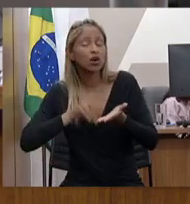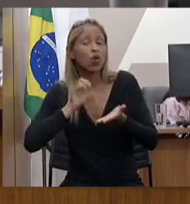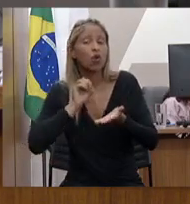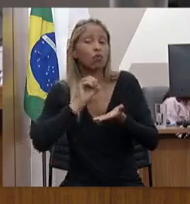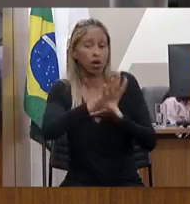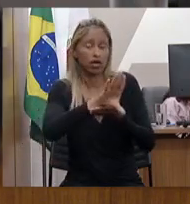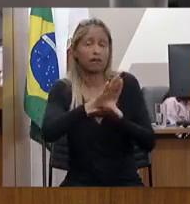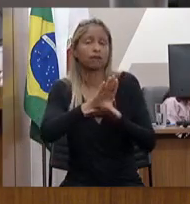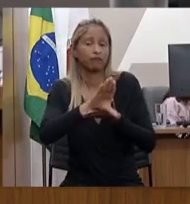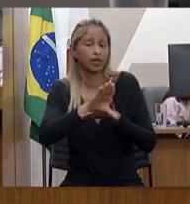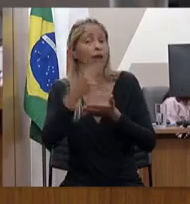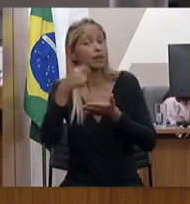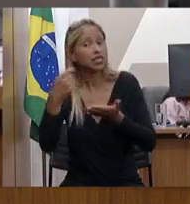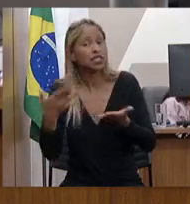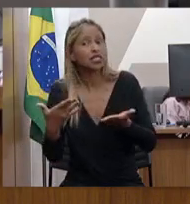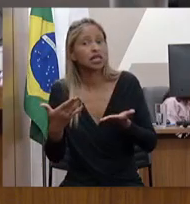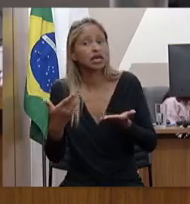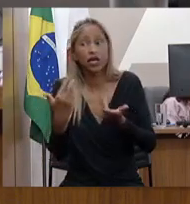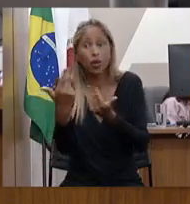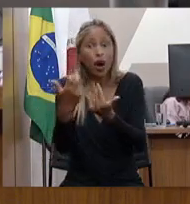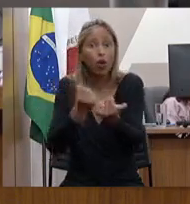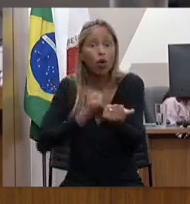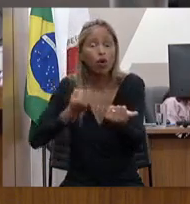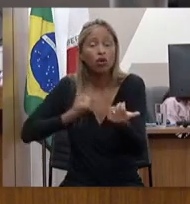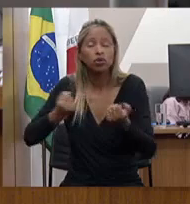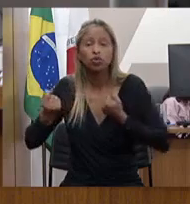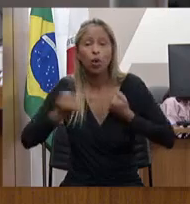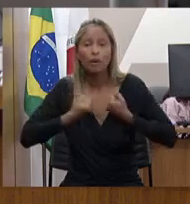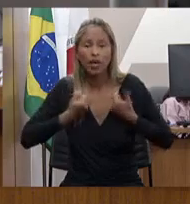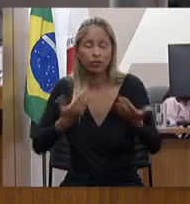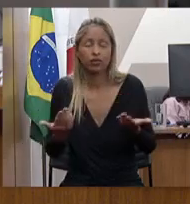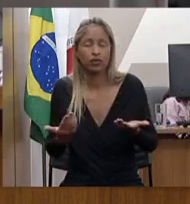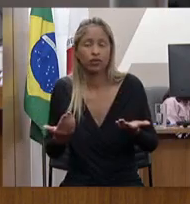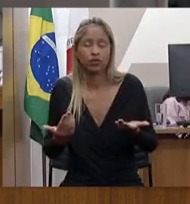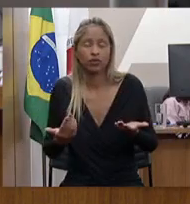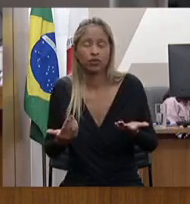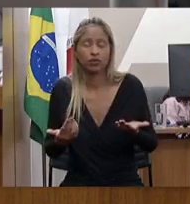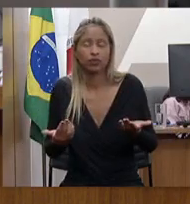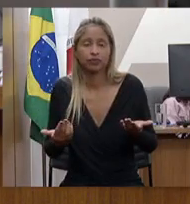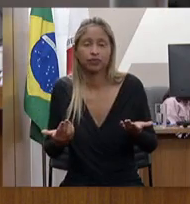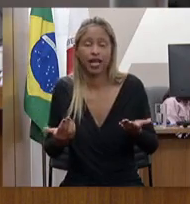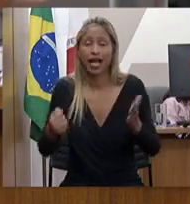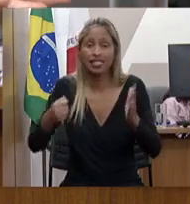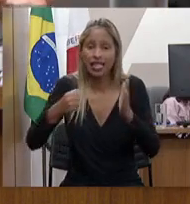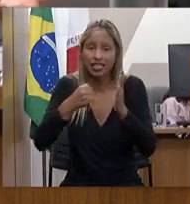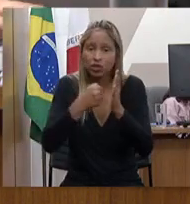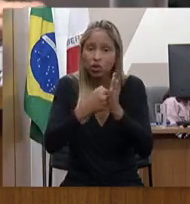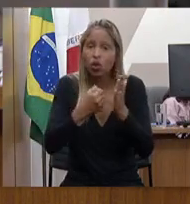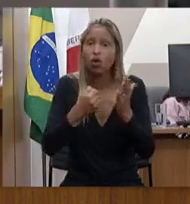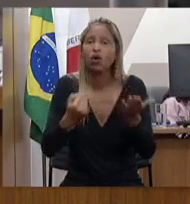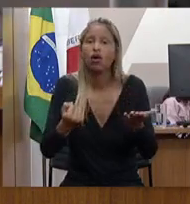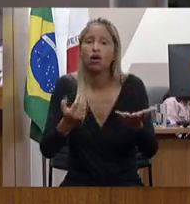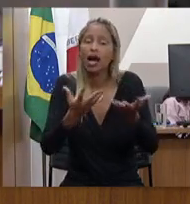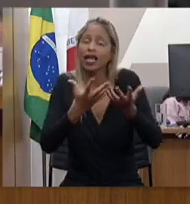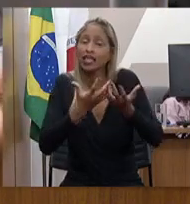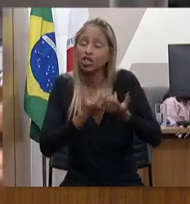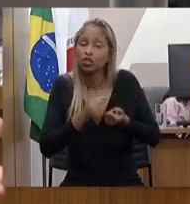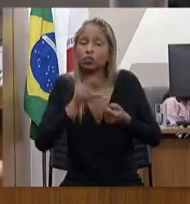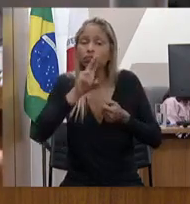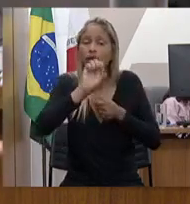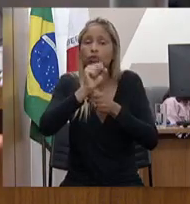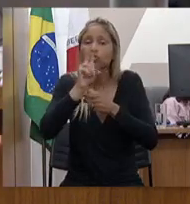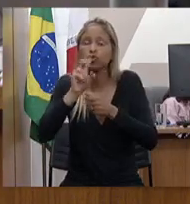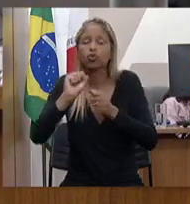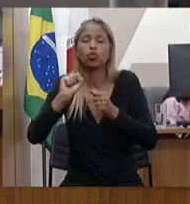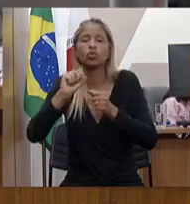a gente deveria ter os mesmos números né razoavelmente a quem quem acidentou foi atendido no SUS foi atendido no